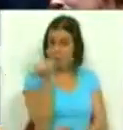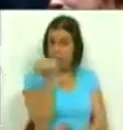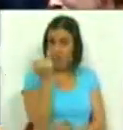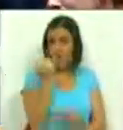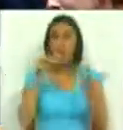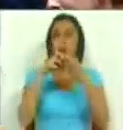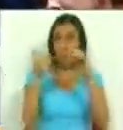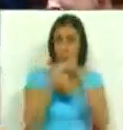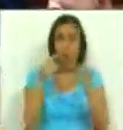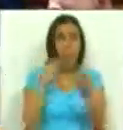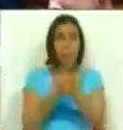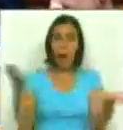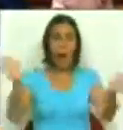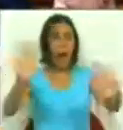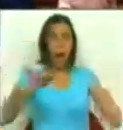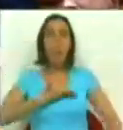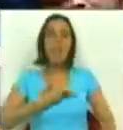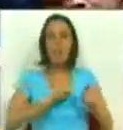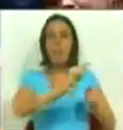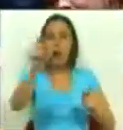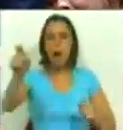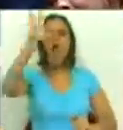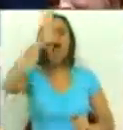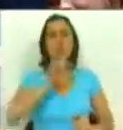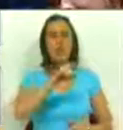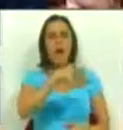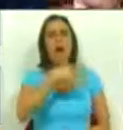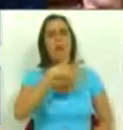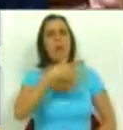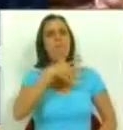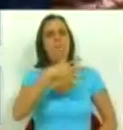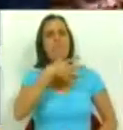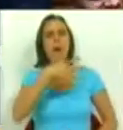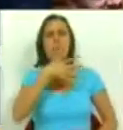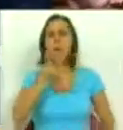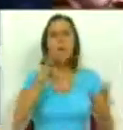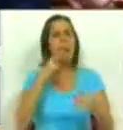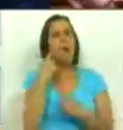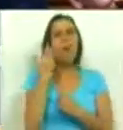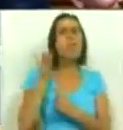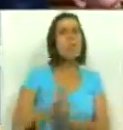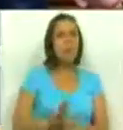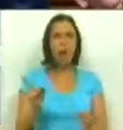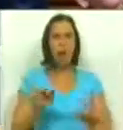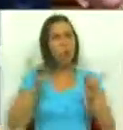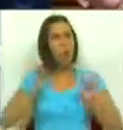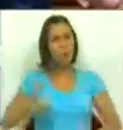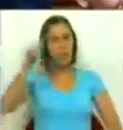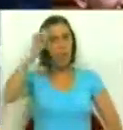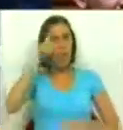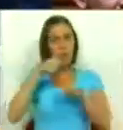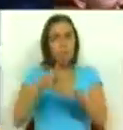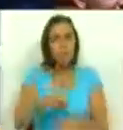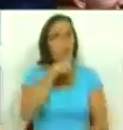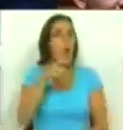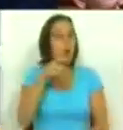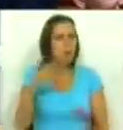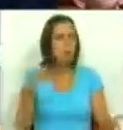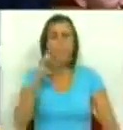fingir os problemas e não pagar dívidas? O Estado que os senhores tanto apregoam não tem de dar o exemplo e começar a respeitar os